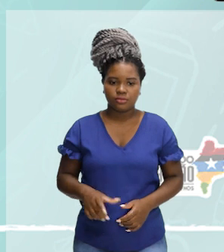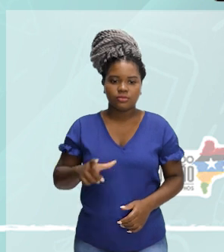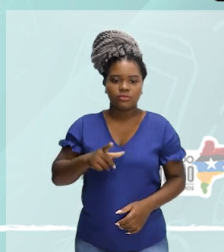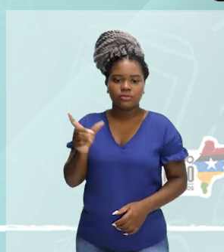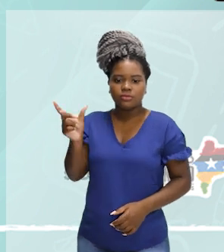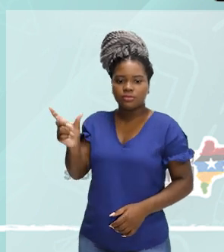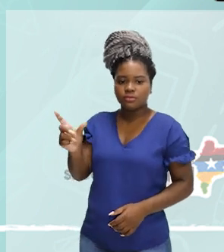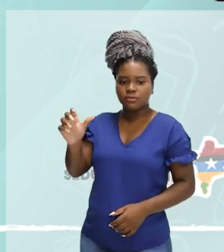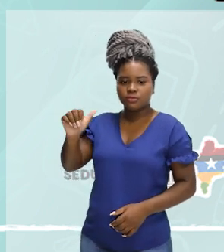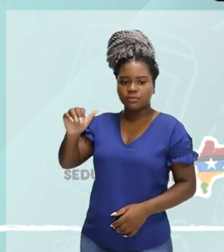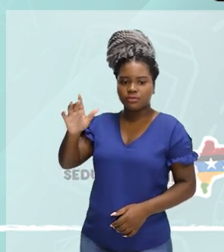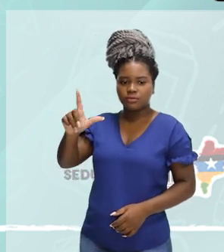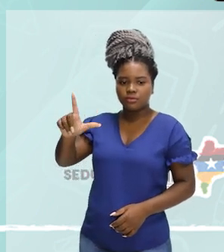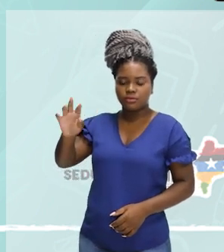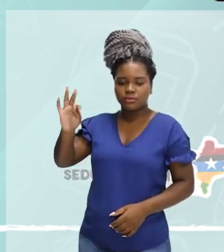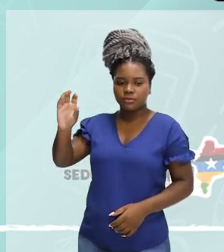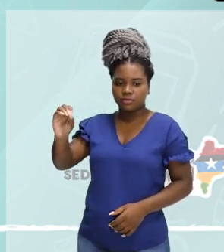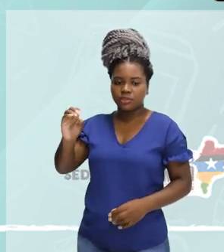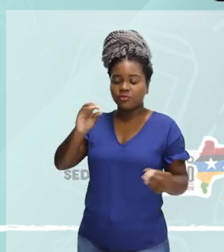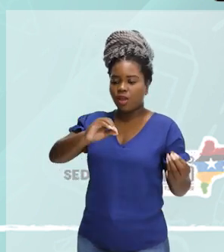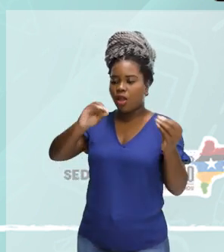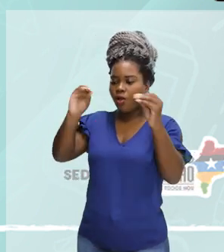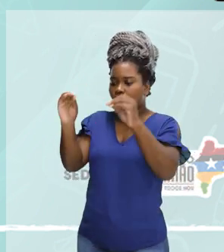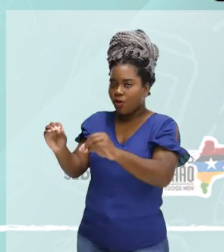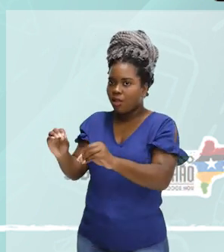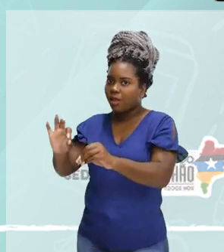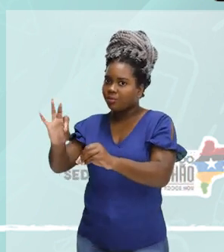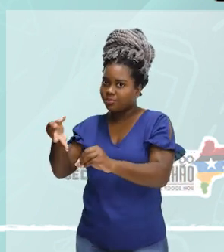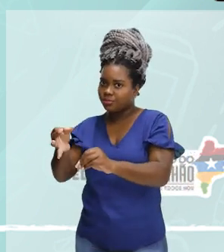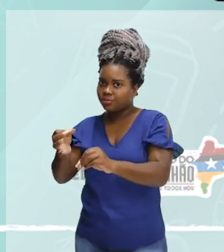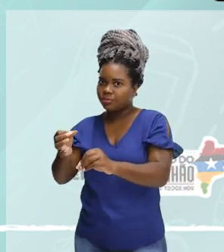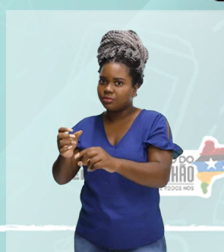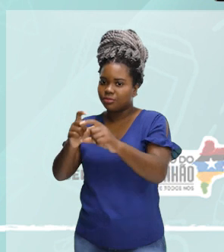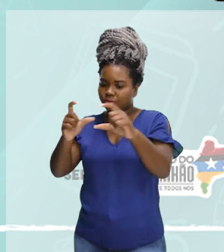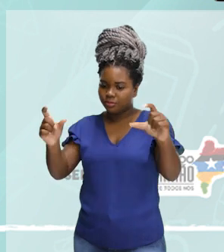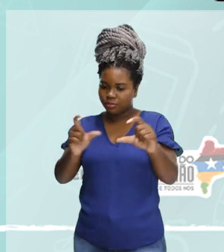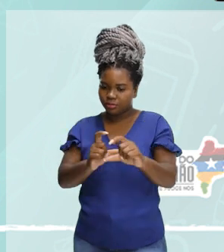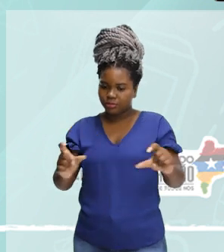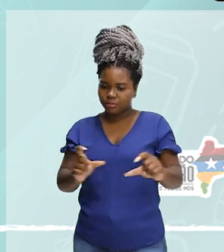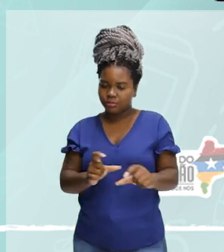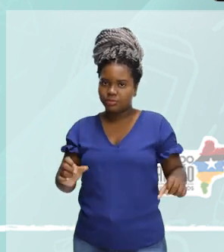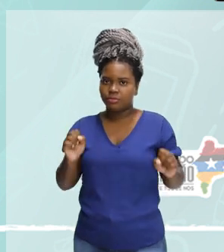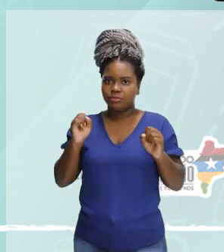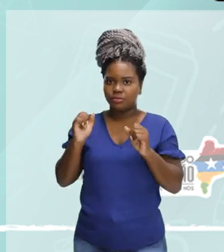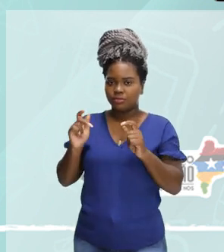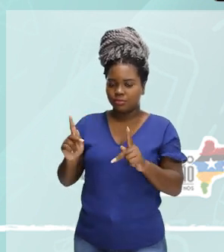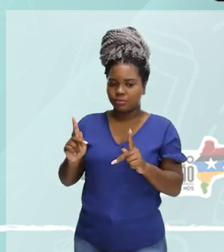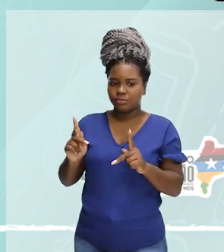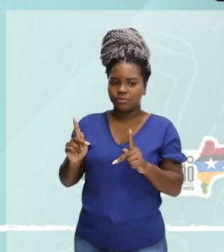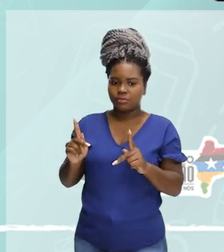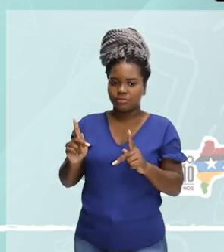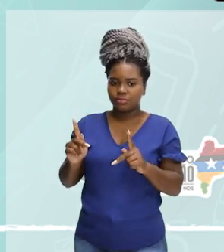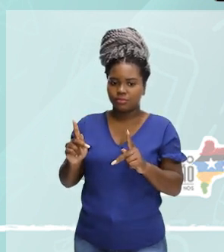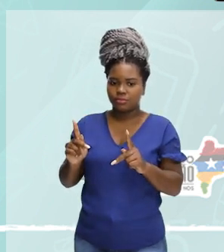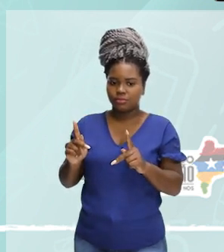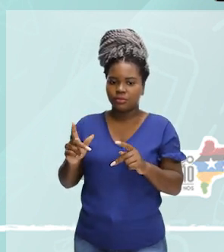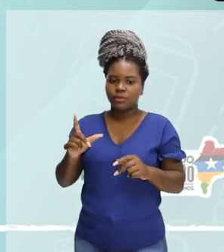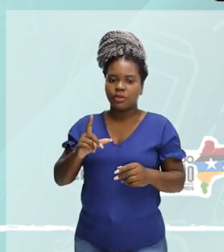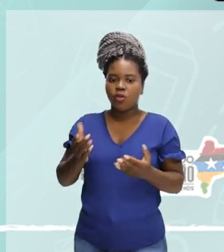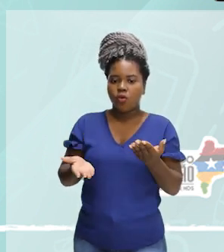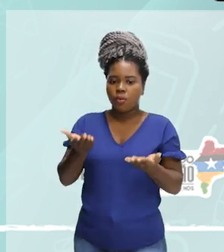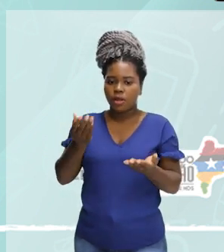alto, tá? Então, você vai colocar a forma correta. Comparativa, você vai escrever de forma correta. Comparativa ou